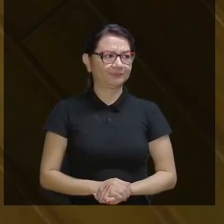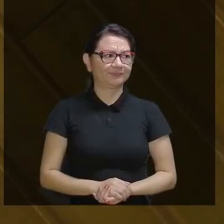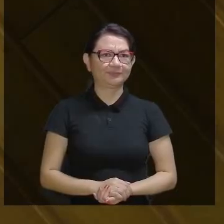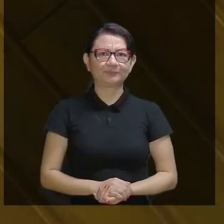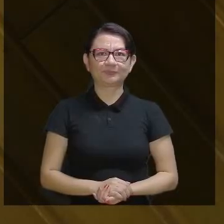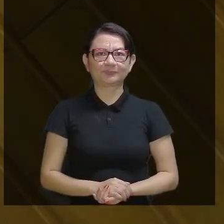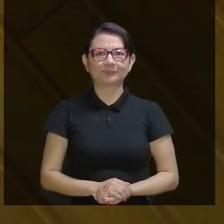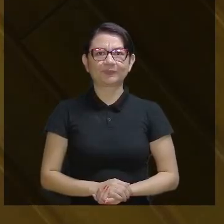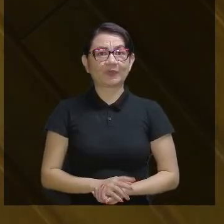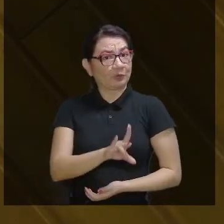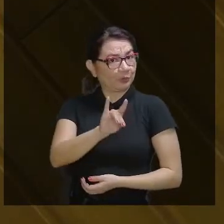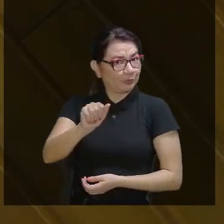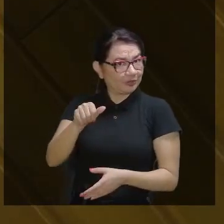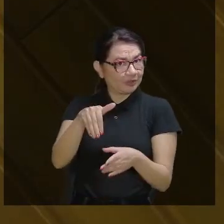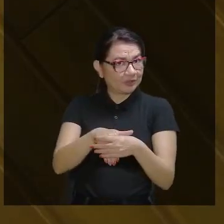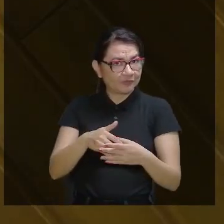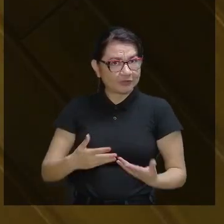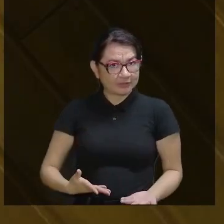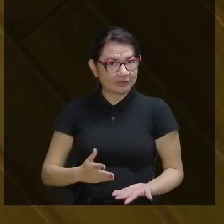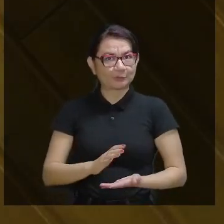no dia da eleição